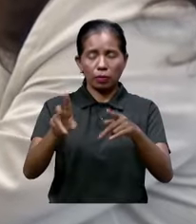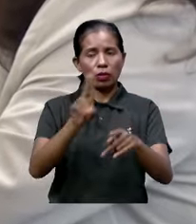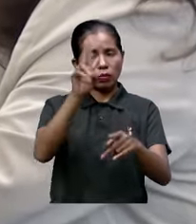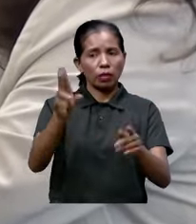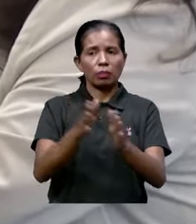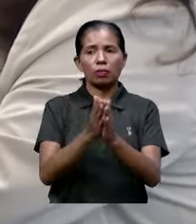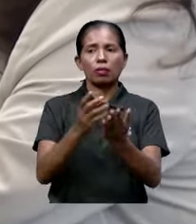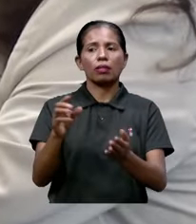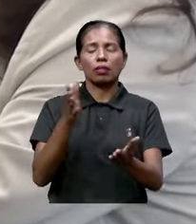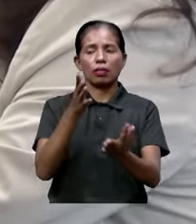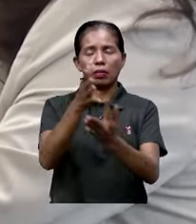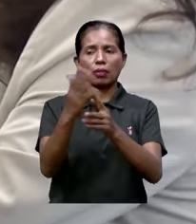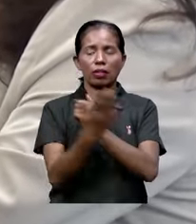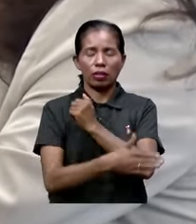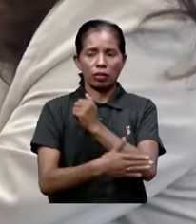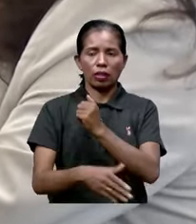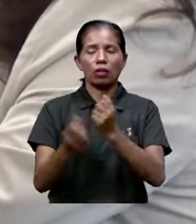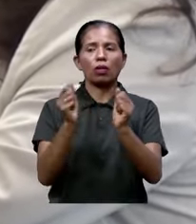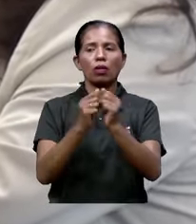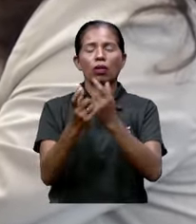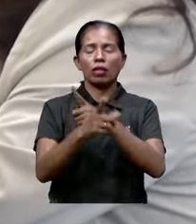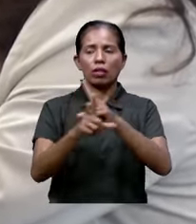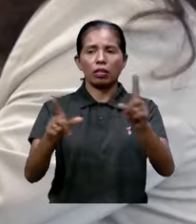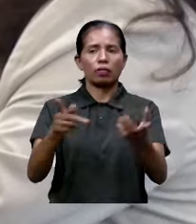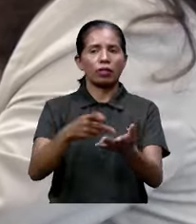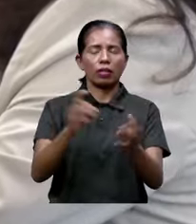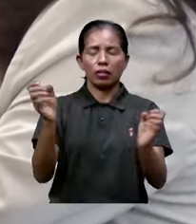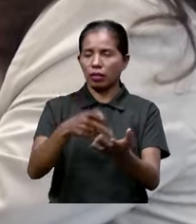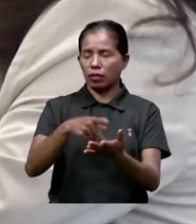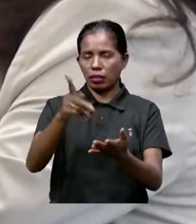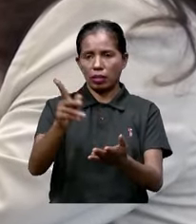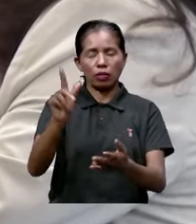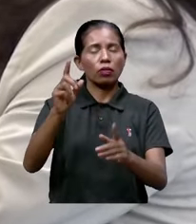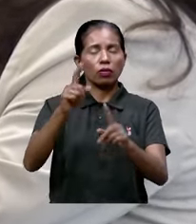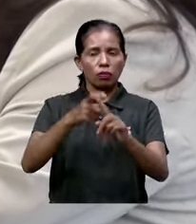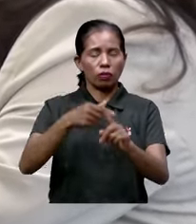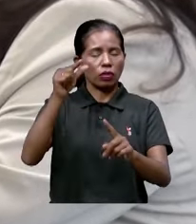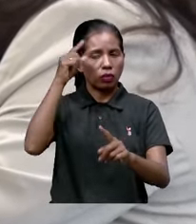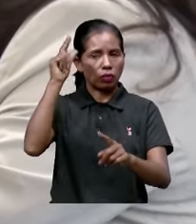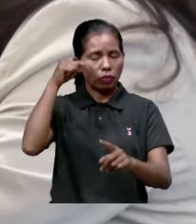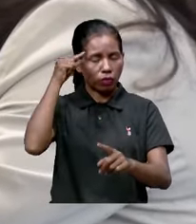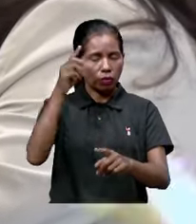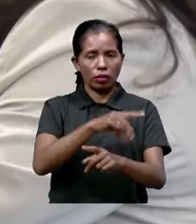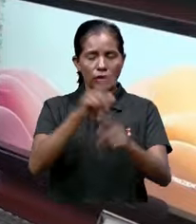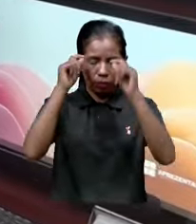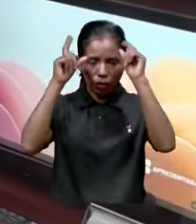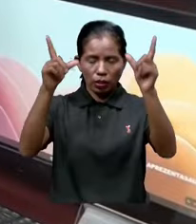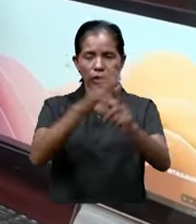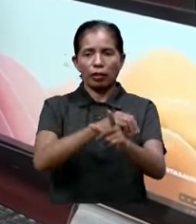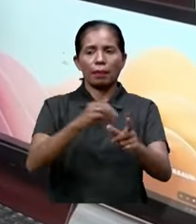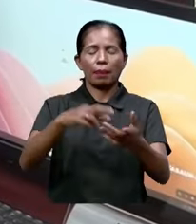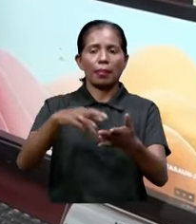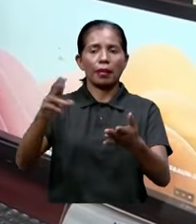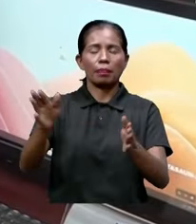ruane, se itama banação refere ao livre visa. No ia fulan junho, né, governo Timor-Leste ho Tailândia mos assina acordo injeção visto